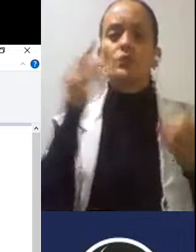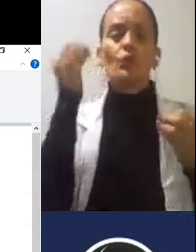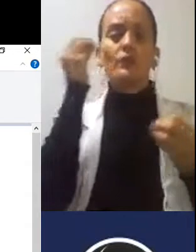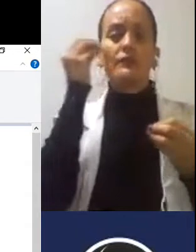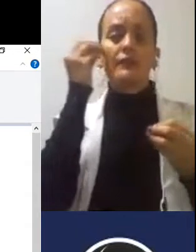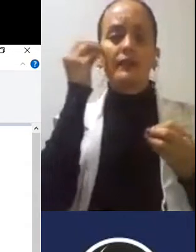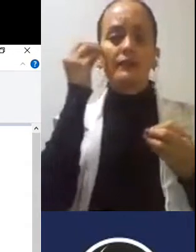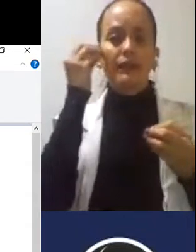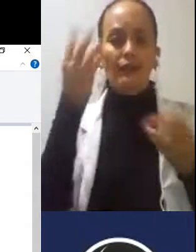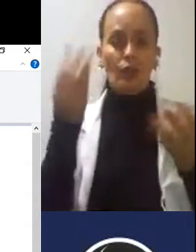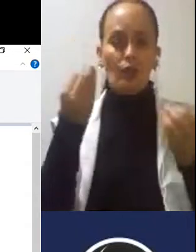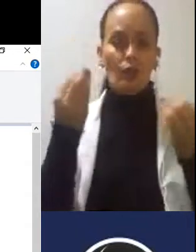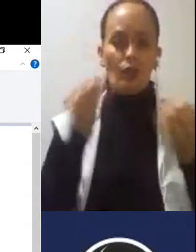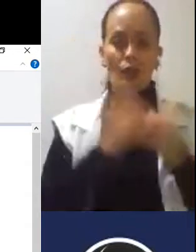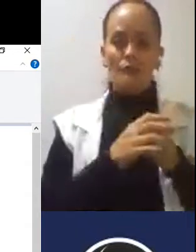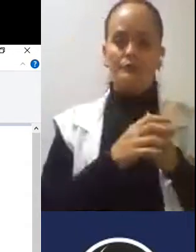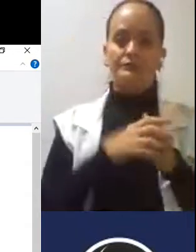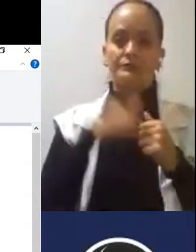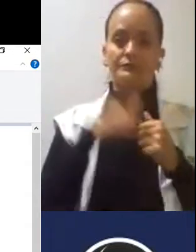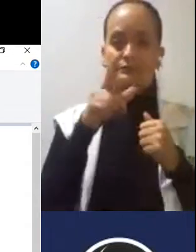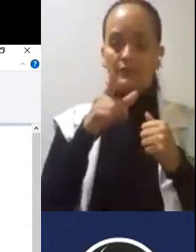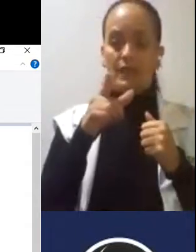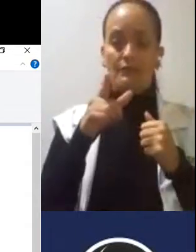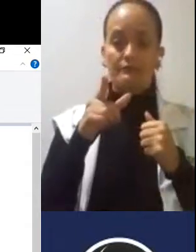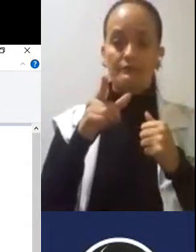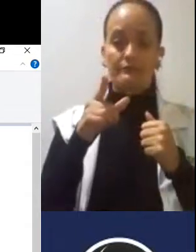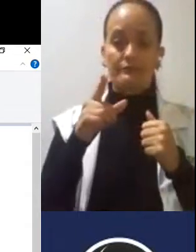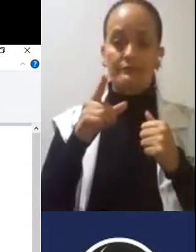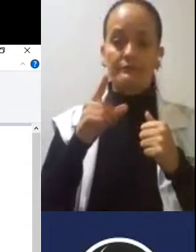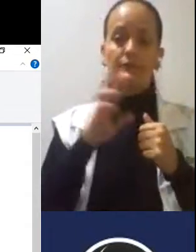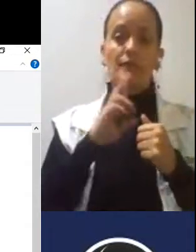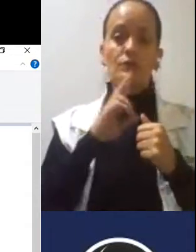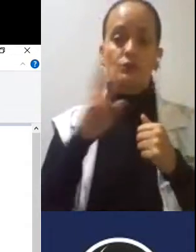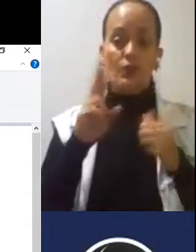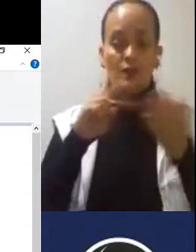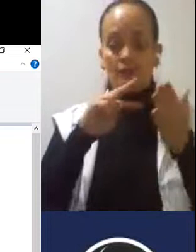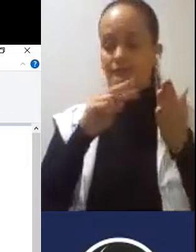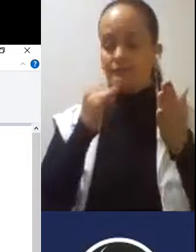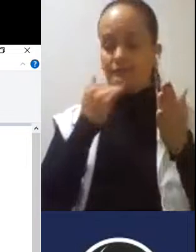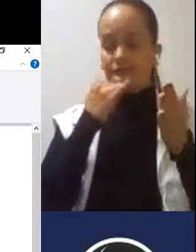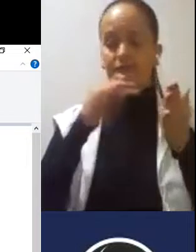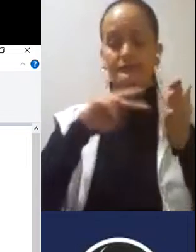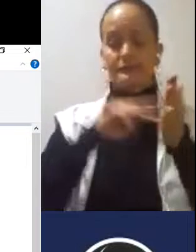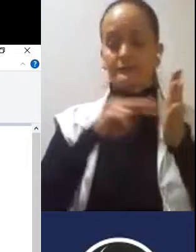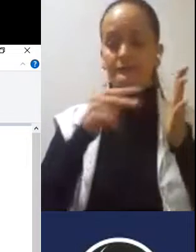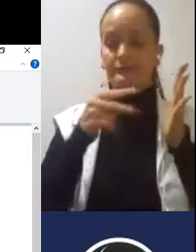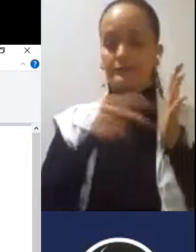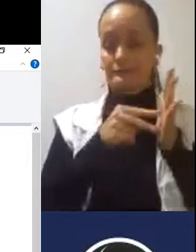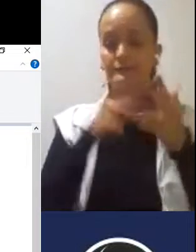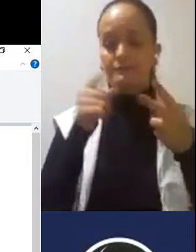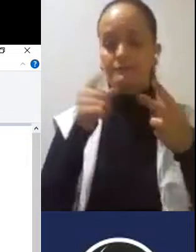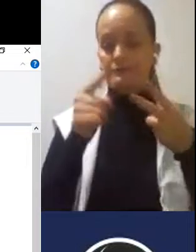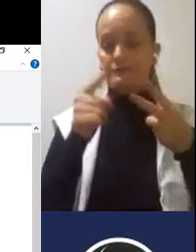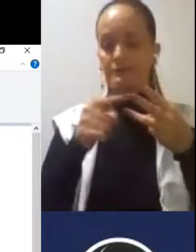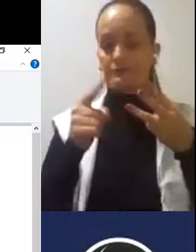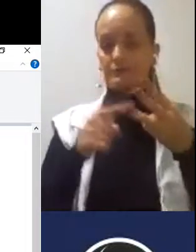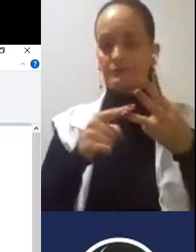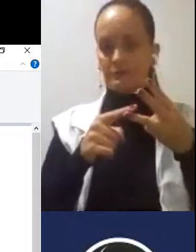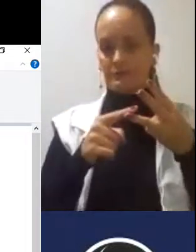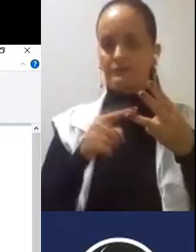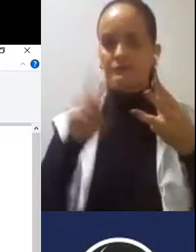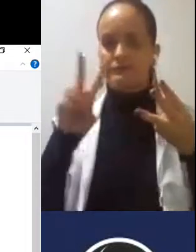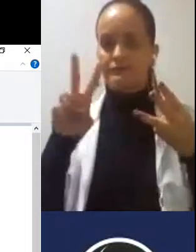Então, isso aqui ó, representa para a gente a relação entre essas três grandezas. Ó. Daqui a gente consegue tirar todas as fórmulas. Então, o V está